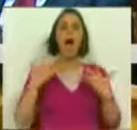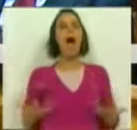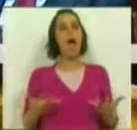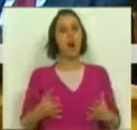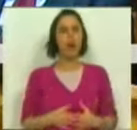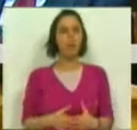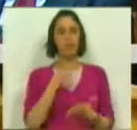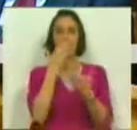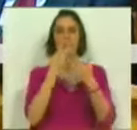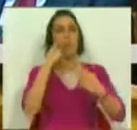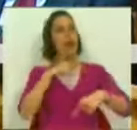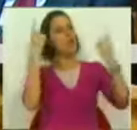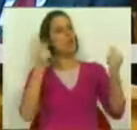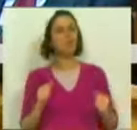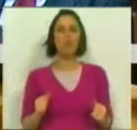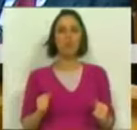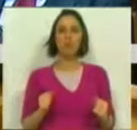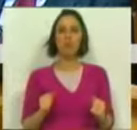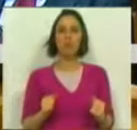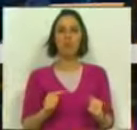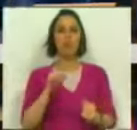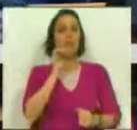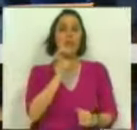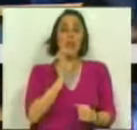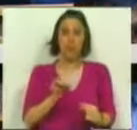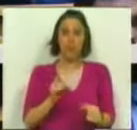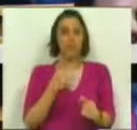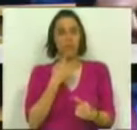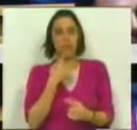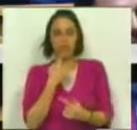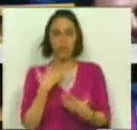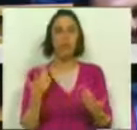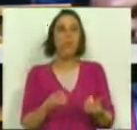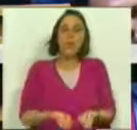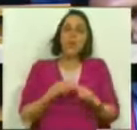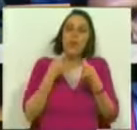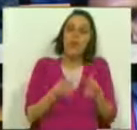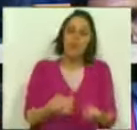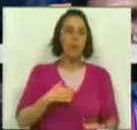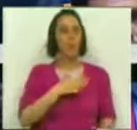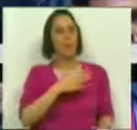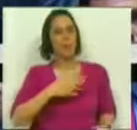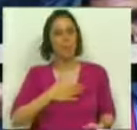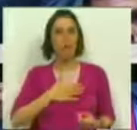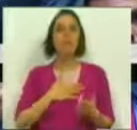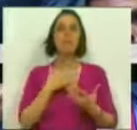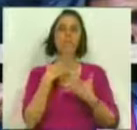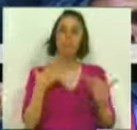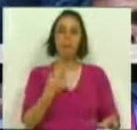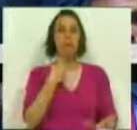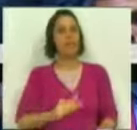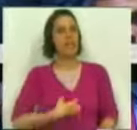agora, perante um anúncio que é de uma relevância extrema, de um investimento de uma empresa com